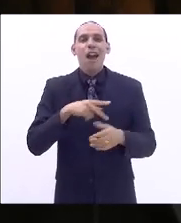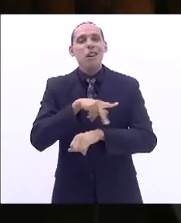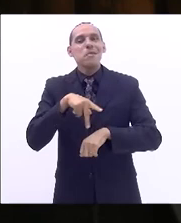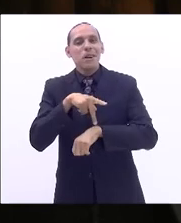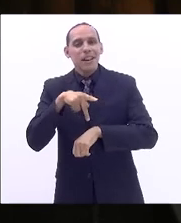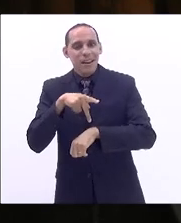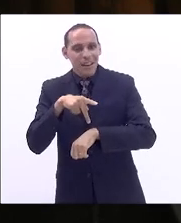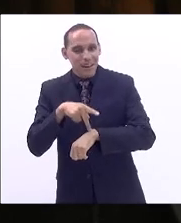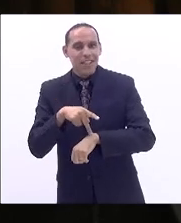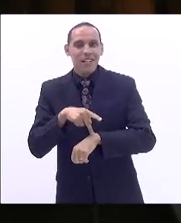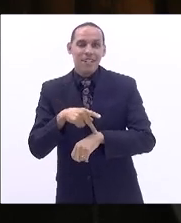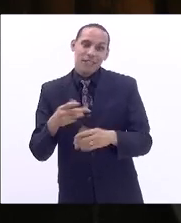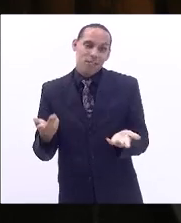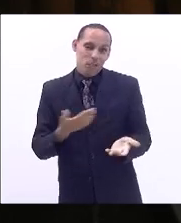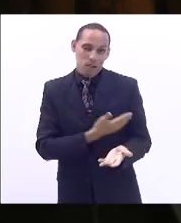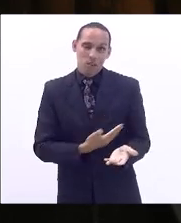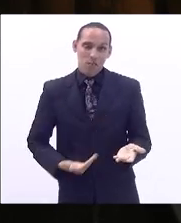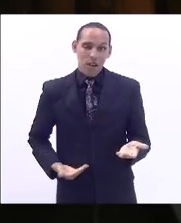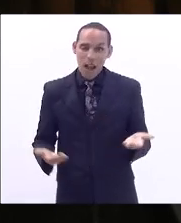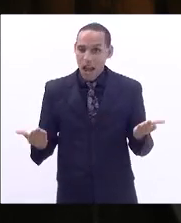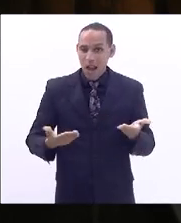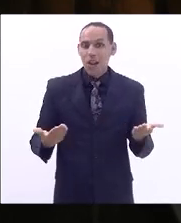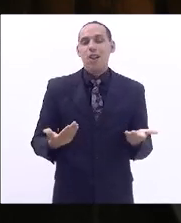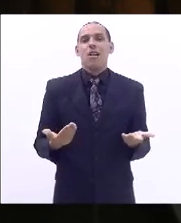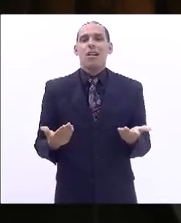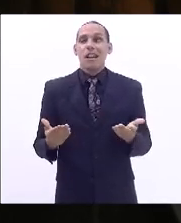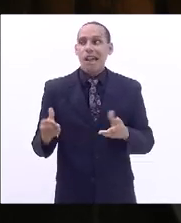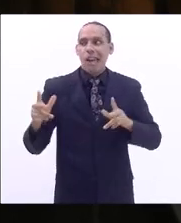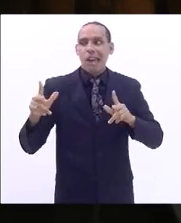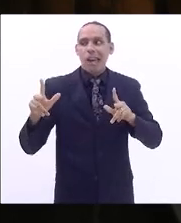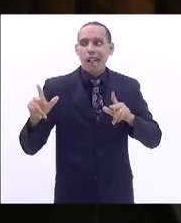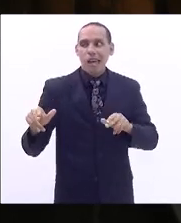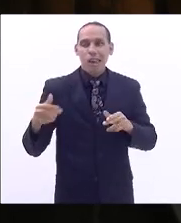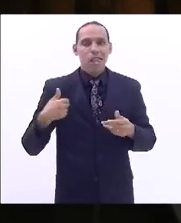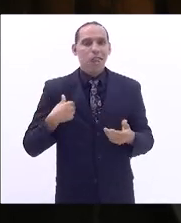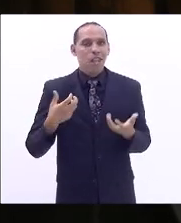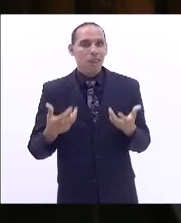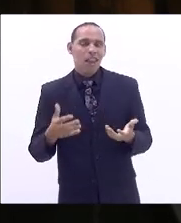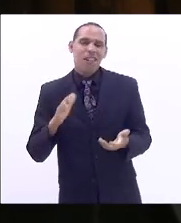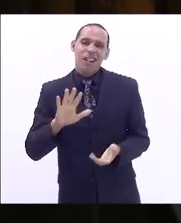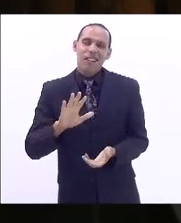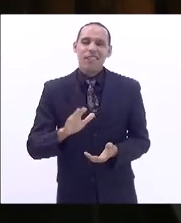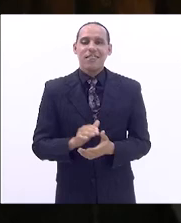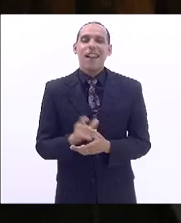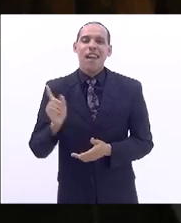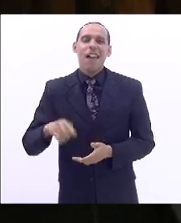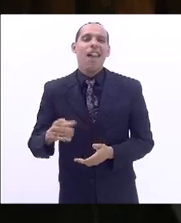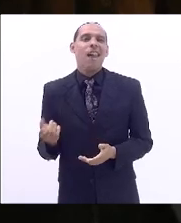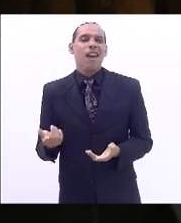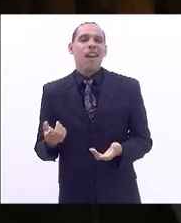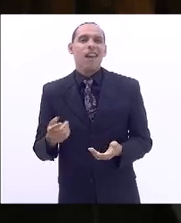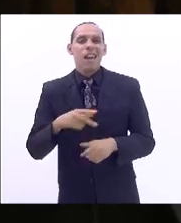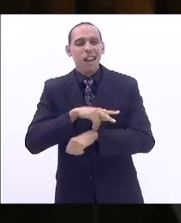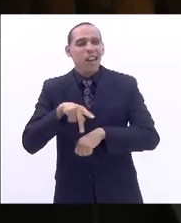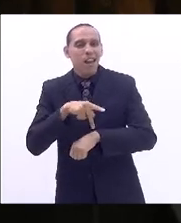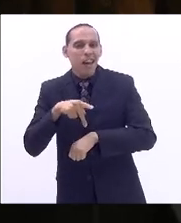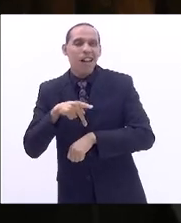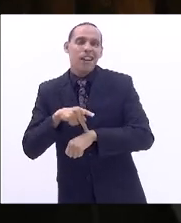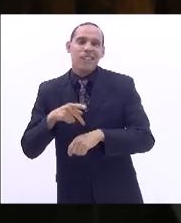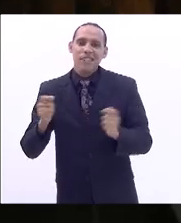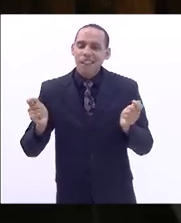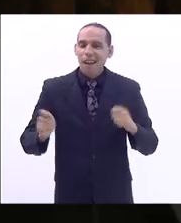é embora o governo atual não seja o que eu queria por lá mais é um país que permite